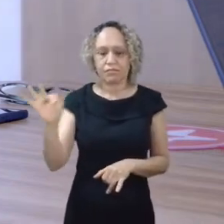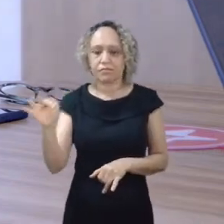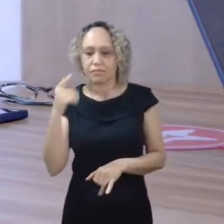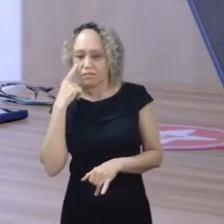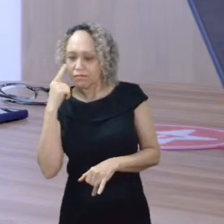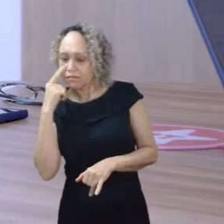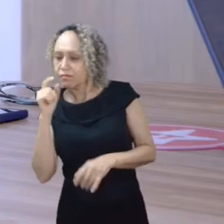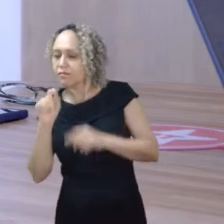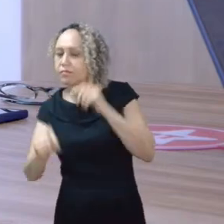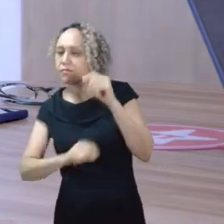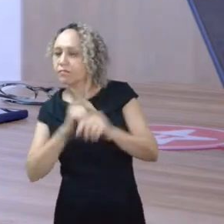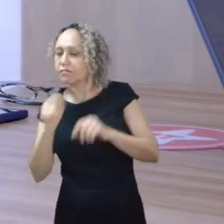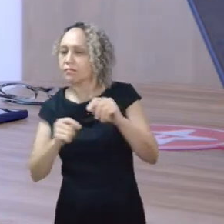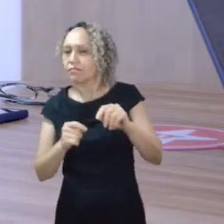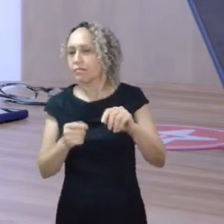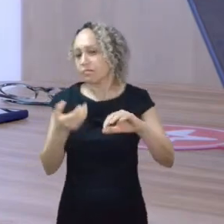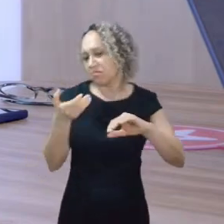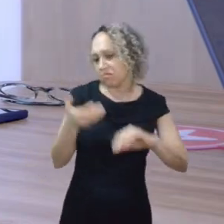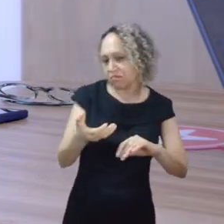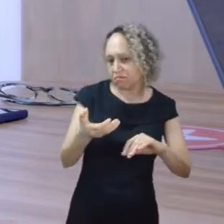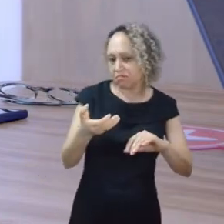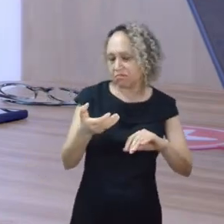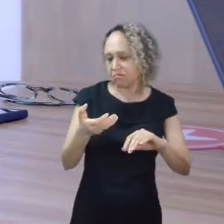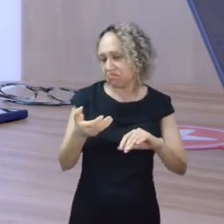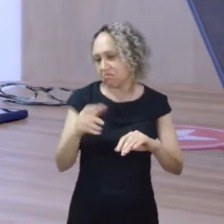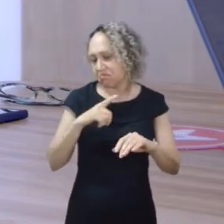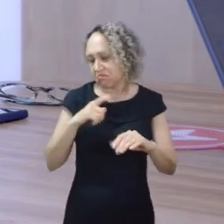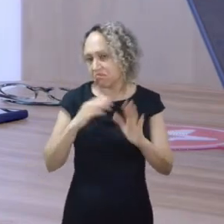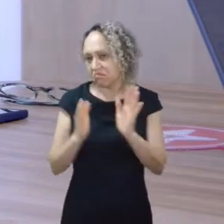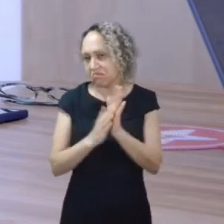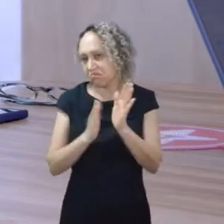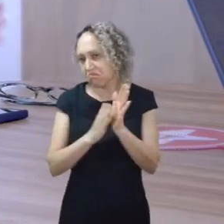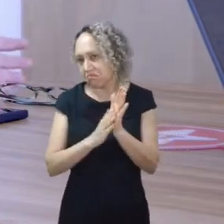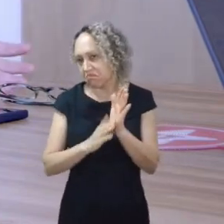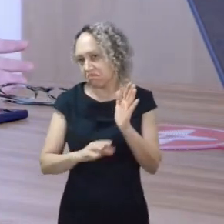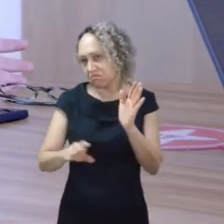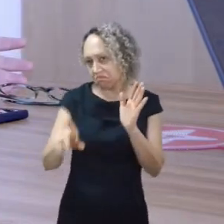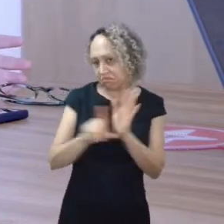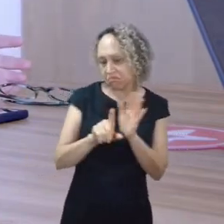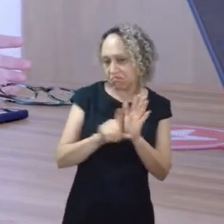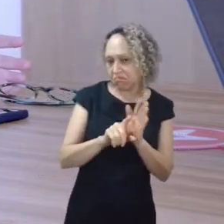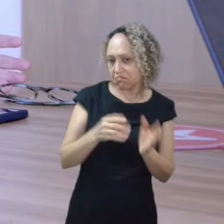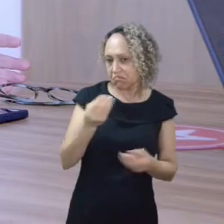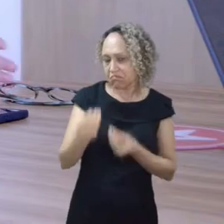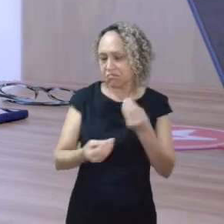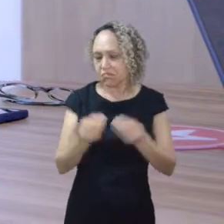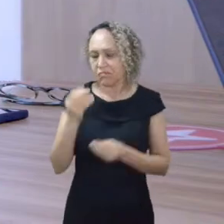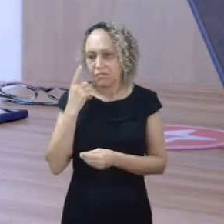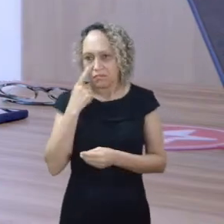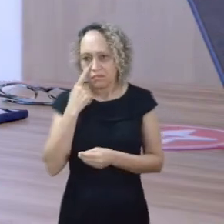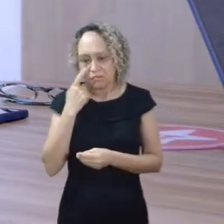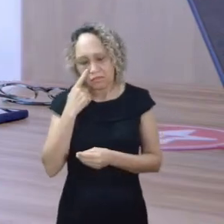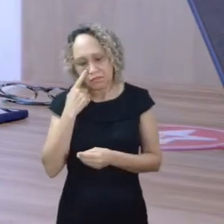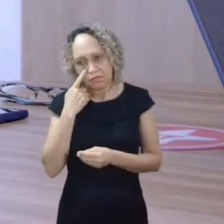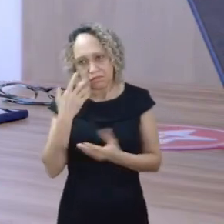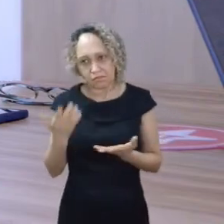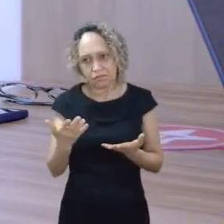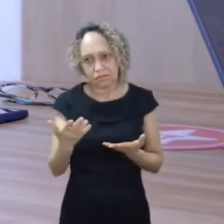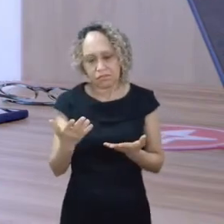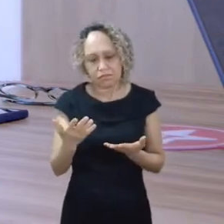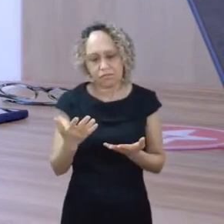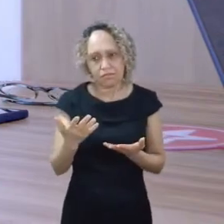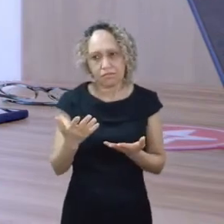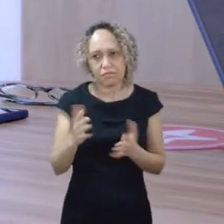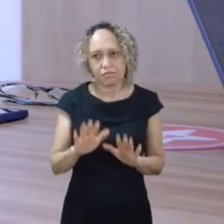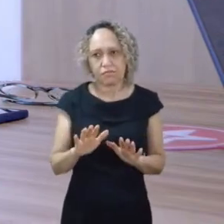né, propostas legislativas, emendas constitucionais, enfim, uma série de medidas que o Supremo vai gerar, o Congresso vai gerar a sua resposta. E é assim que